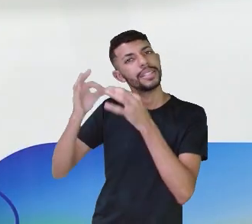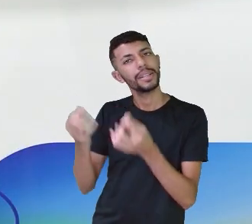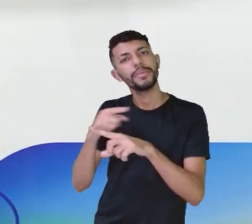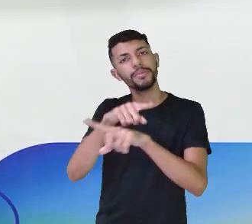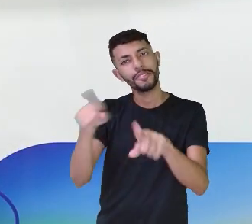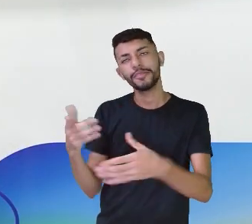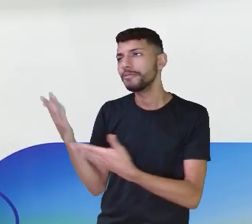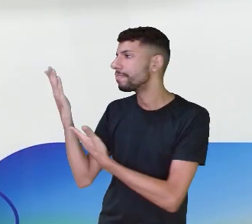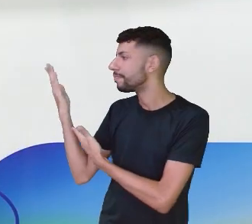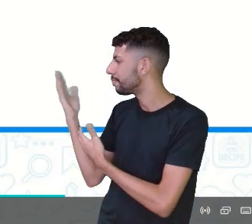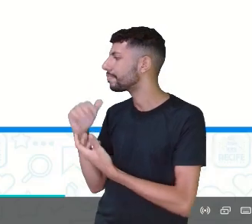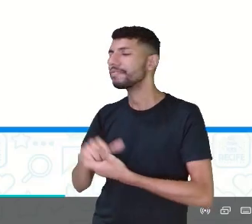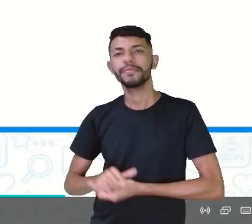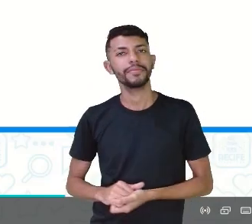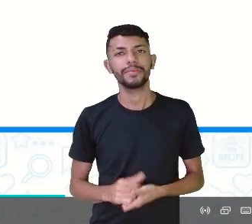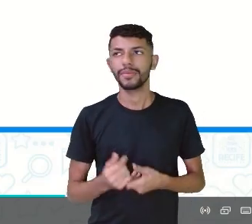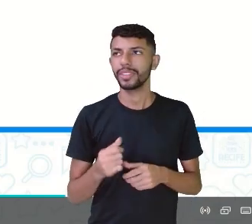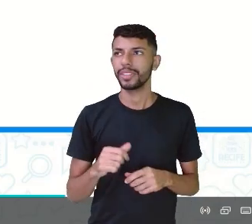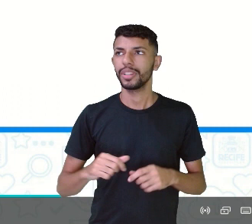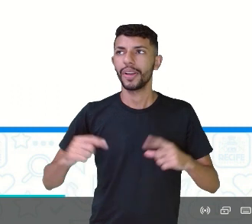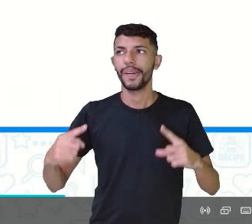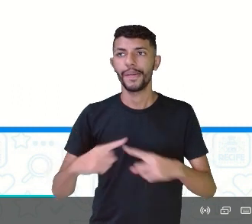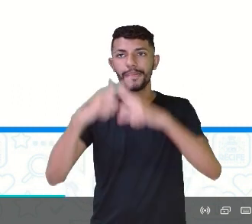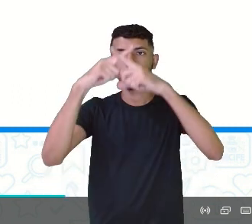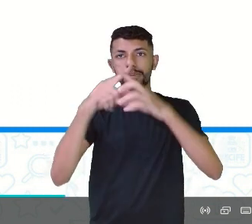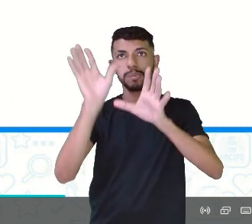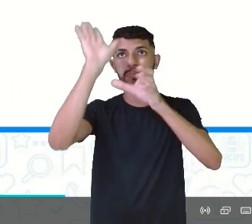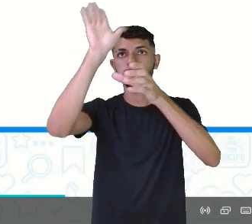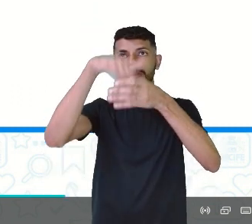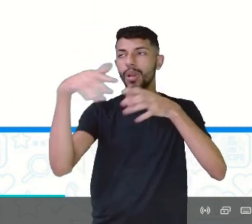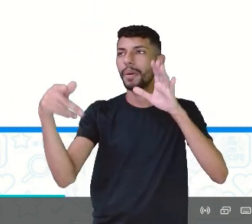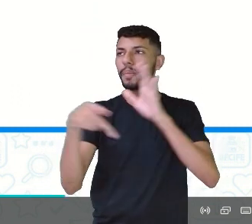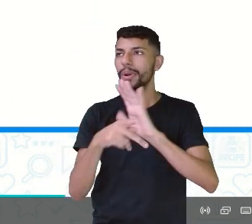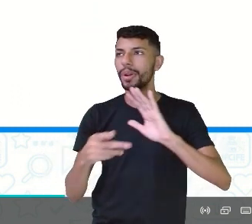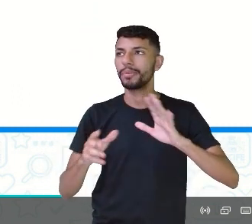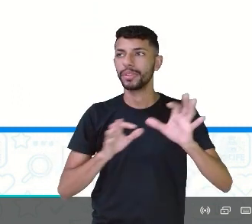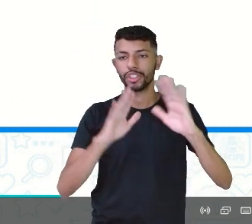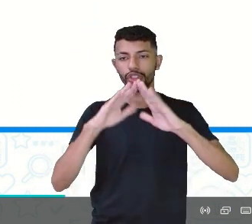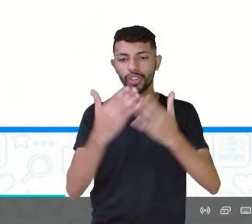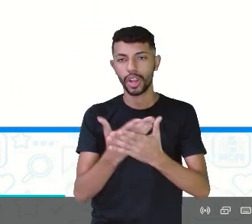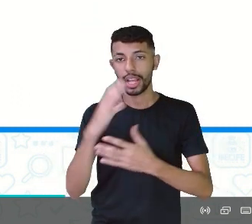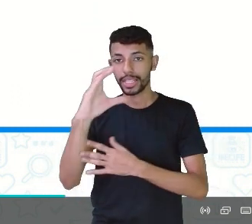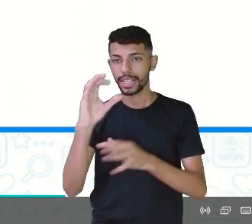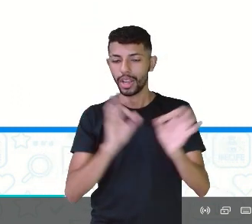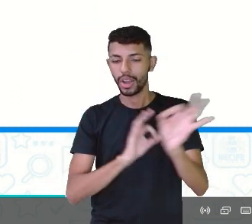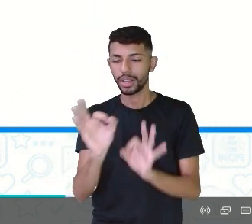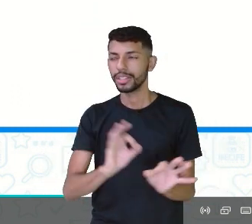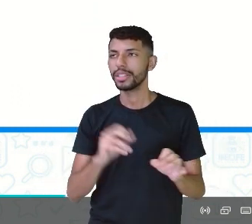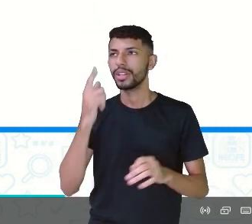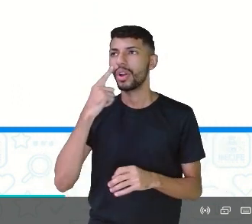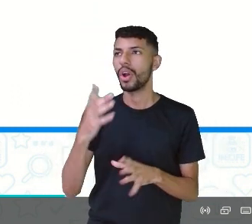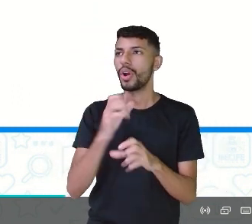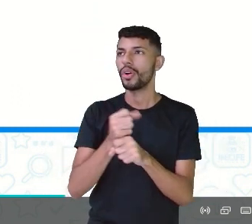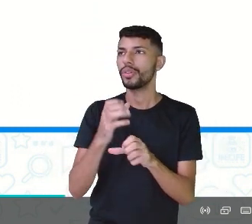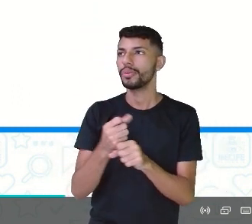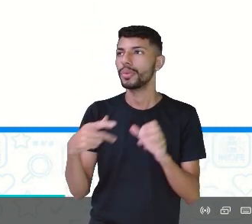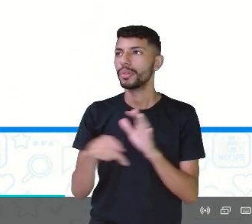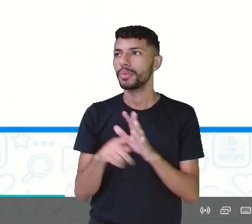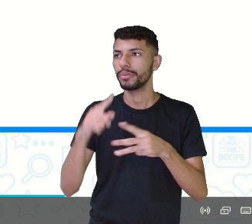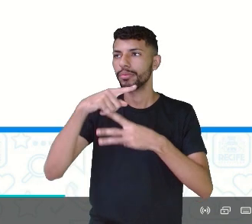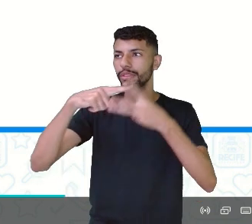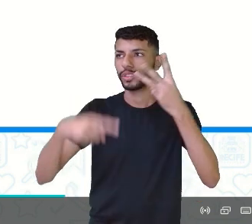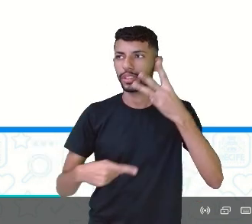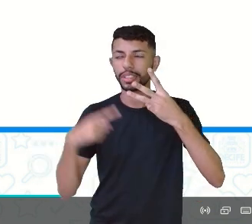No campeonato de basquete organizado pela Escola C, os pontos que Luiz, Joana e Antônio marcaram aparecem